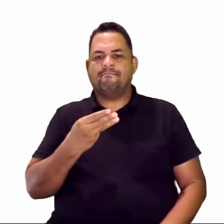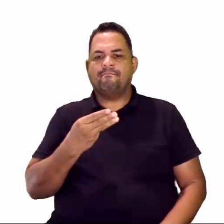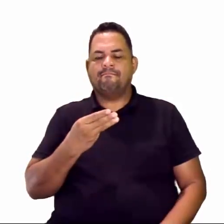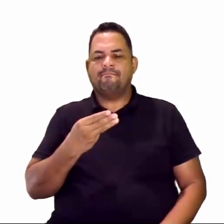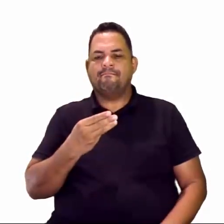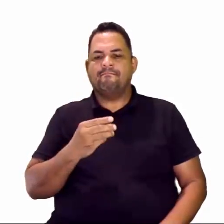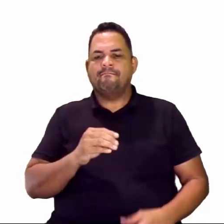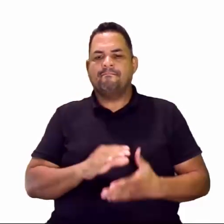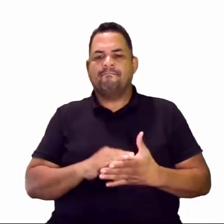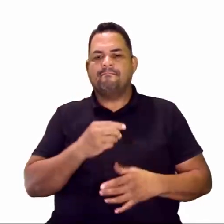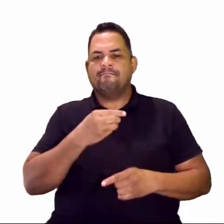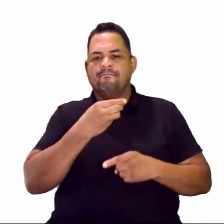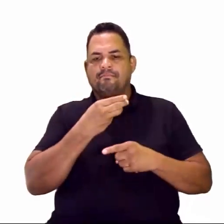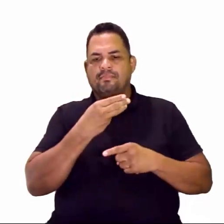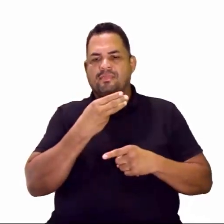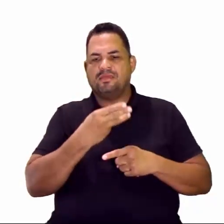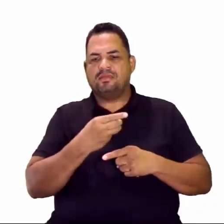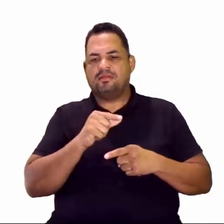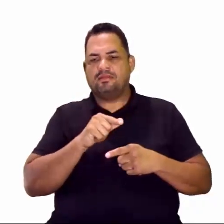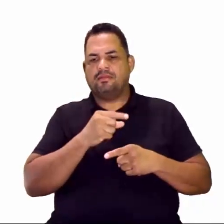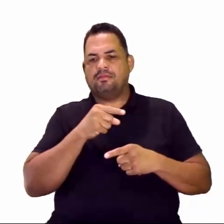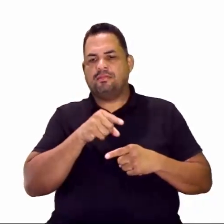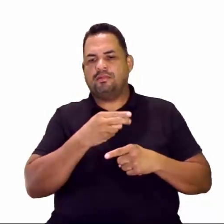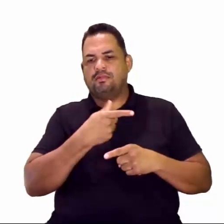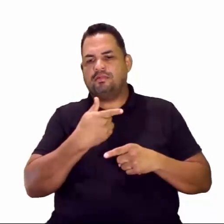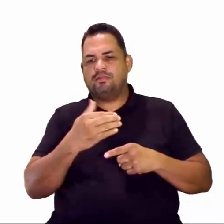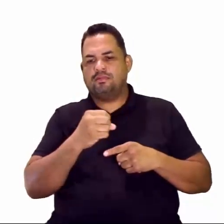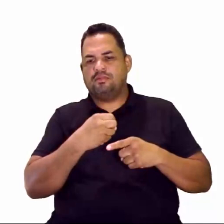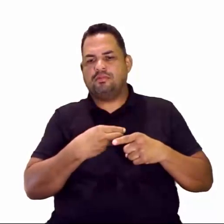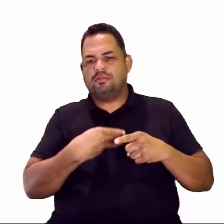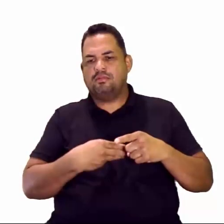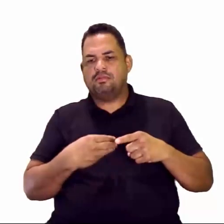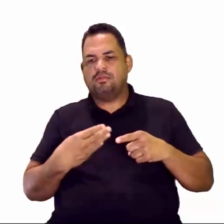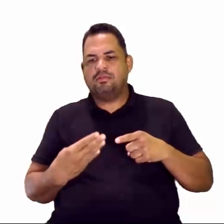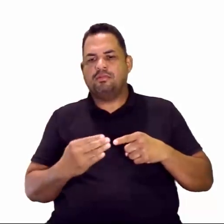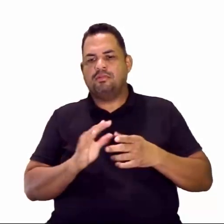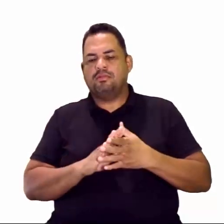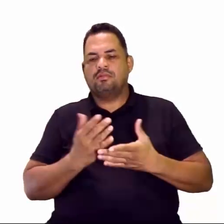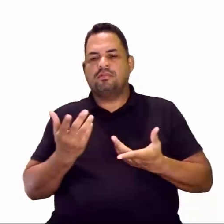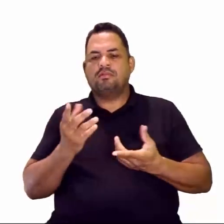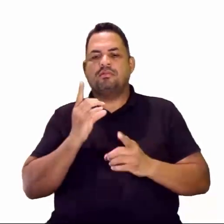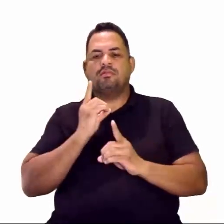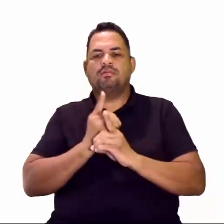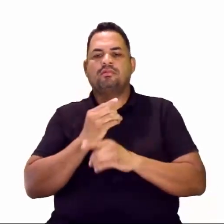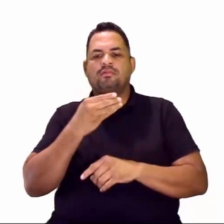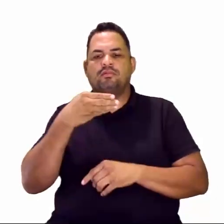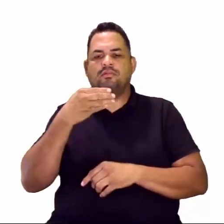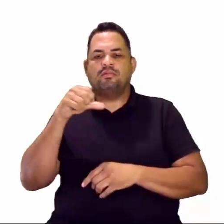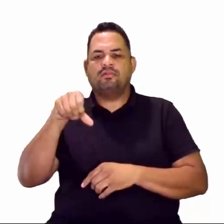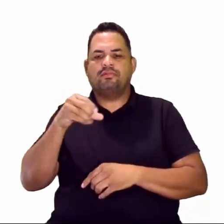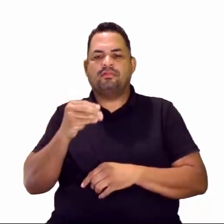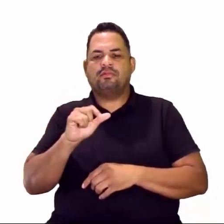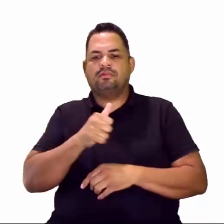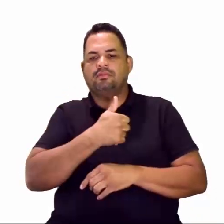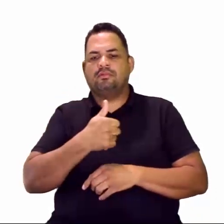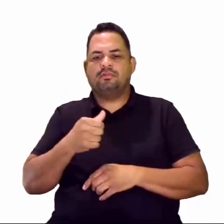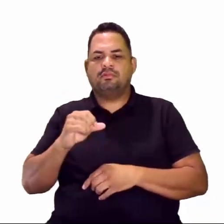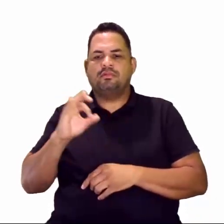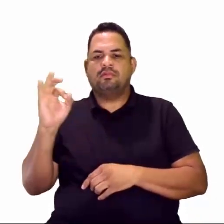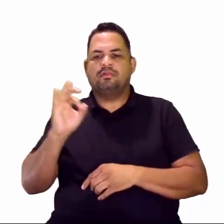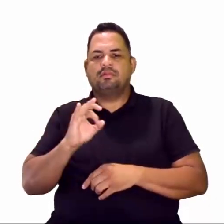X igual a 3.200. Dividido por 34, chegamos a 94,12, tá certo? Então aqui